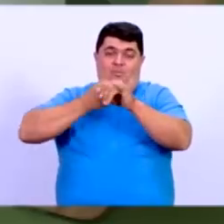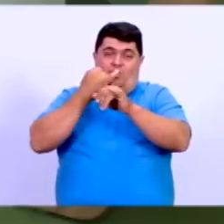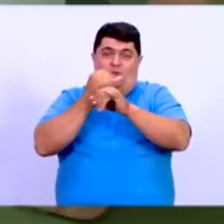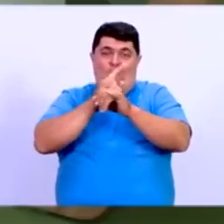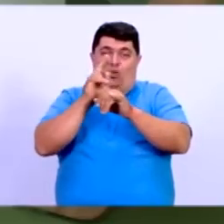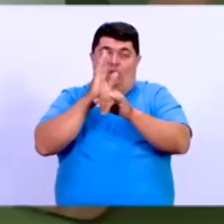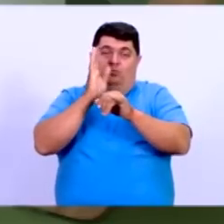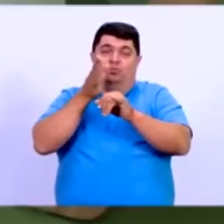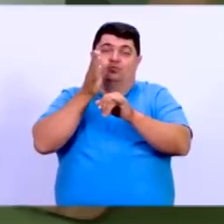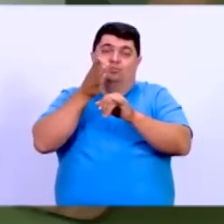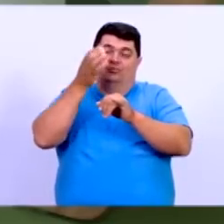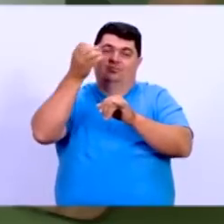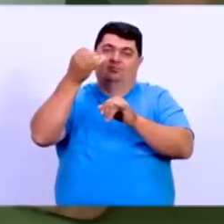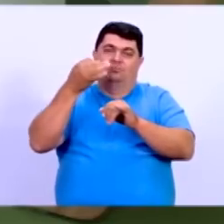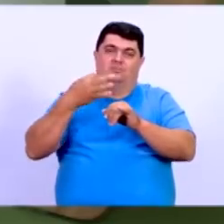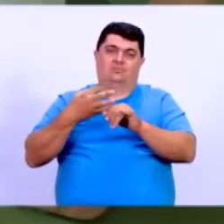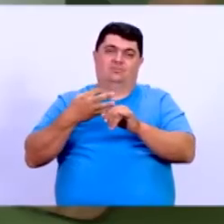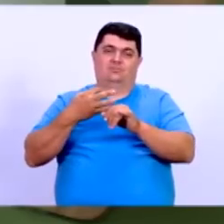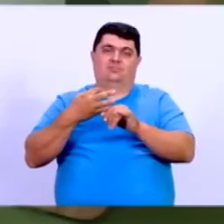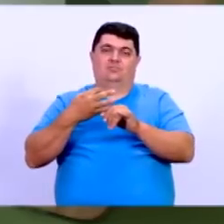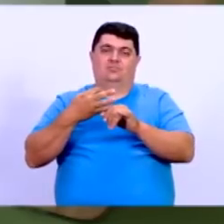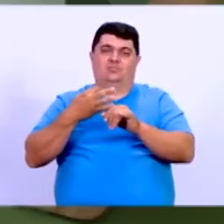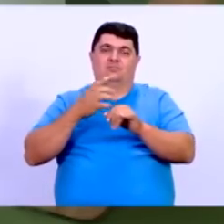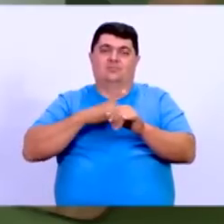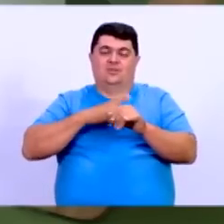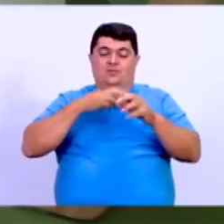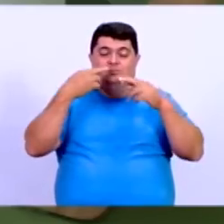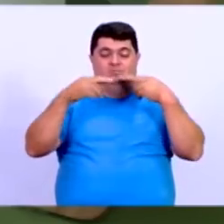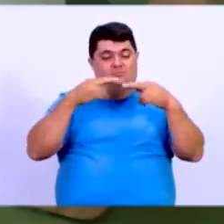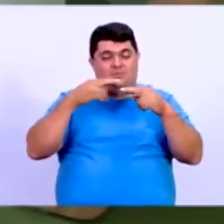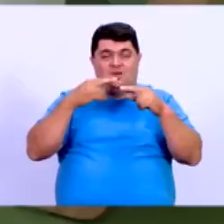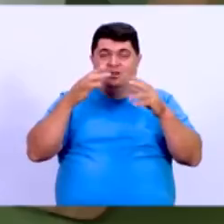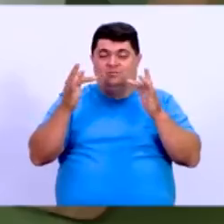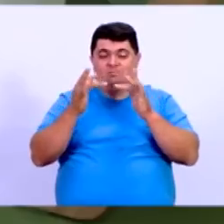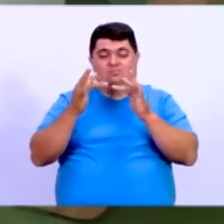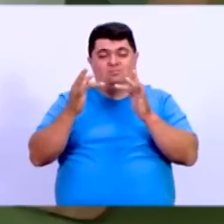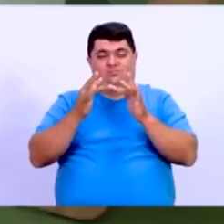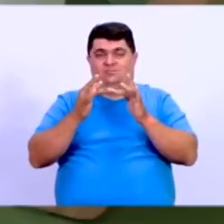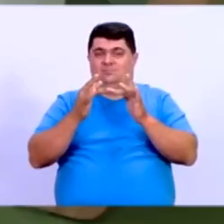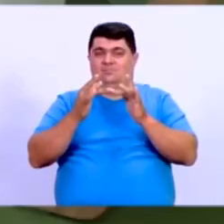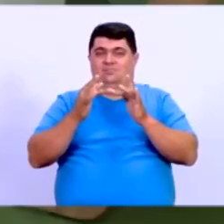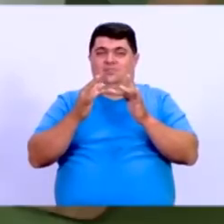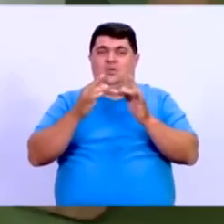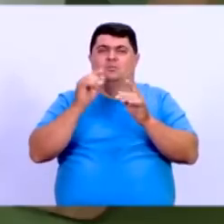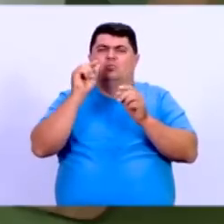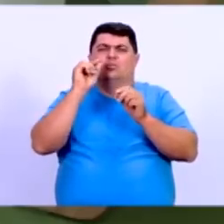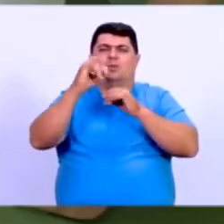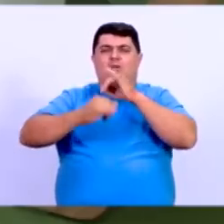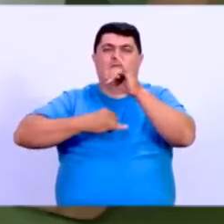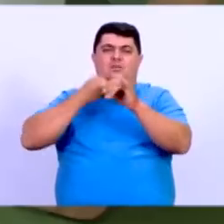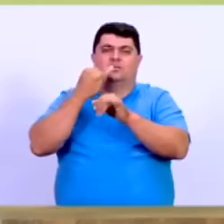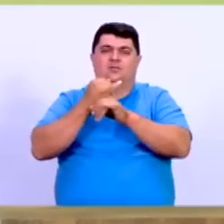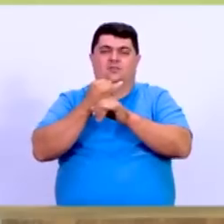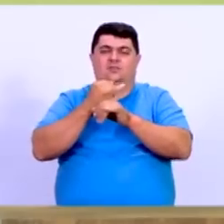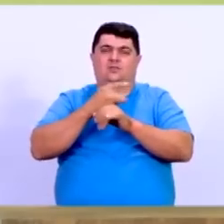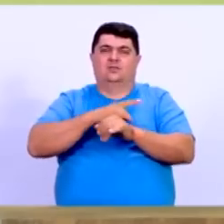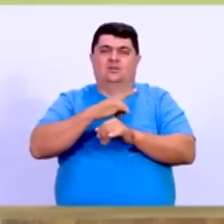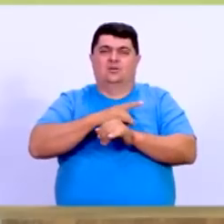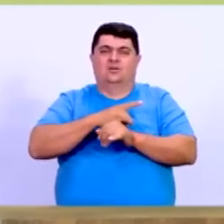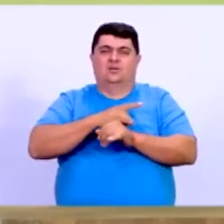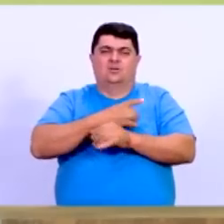curso deles, nós temos aí, pessoal, a presença de redes de computadores, né, professor? O que seria a internet, professor? E nós temos